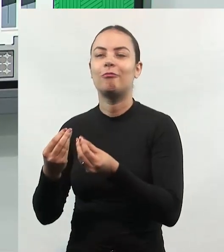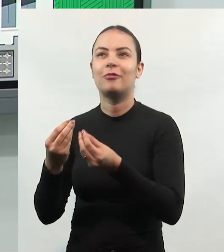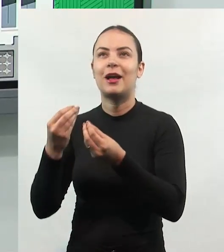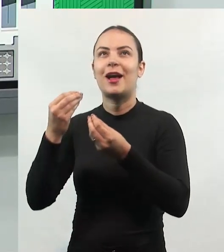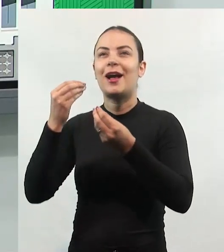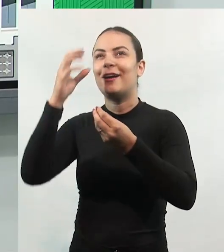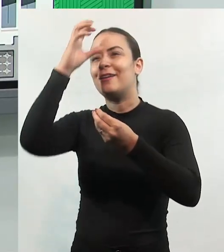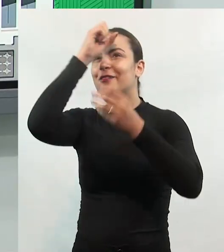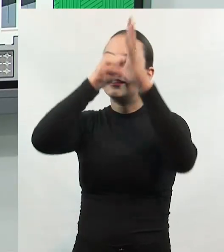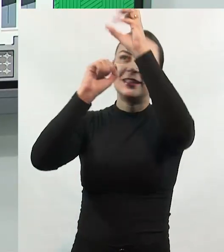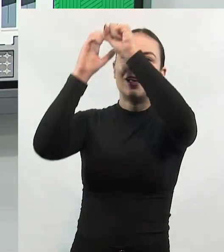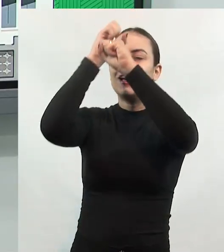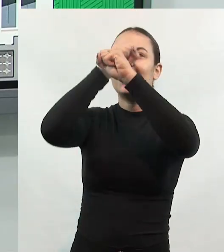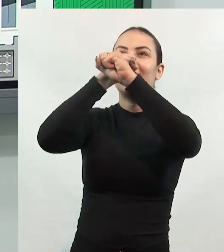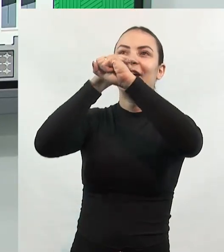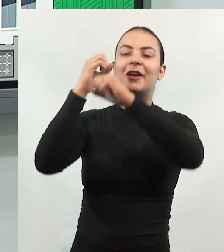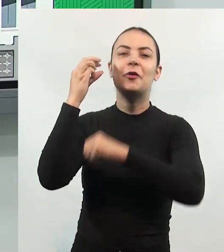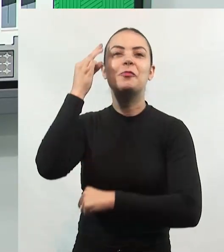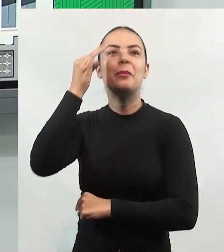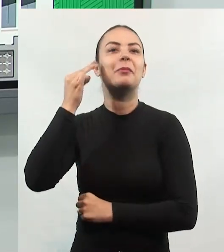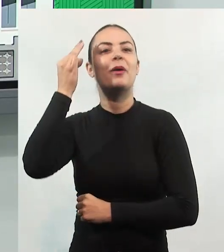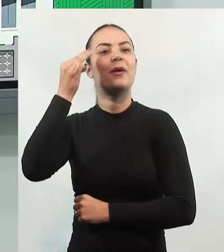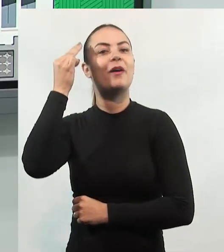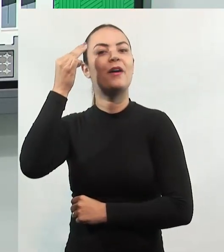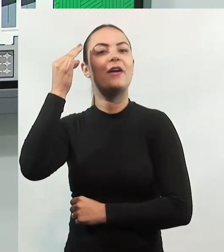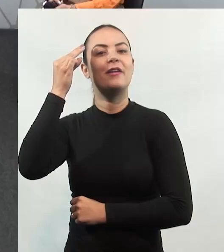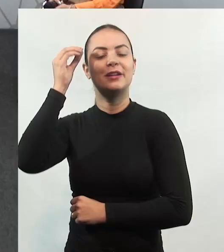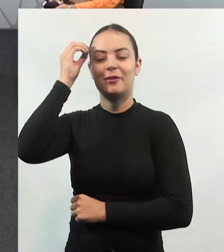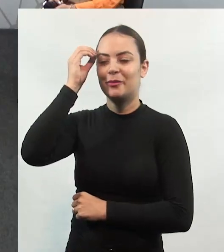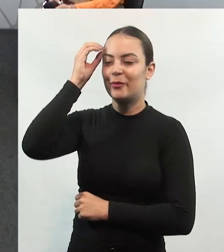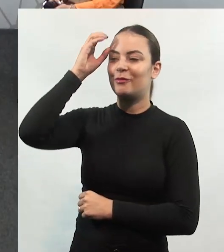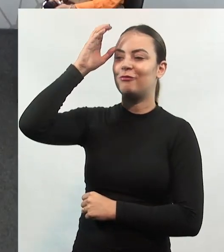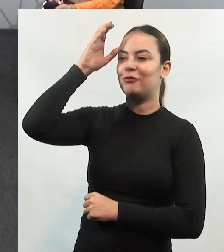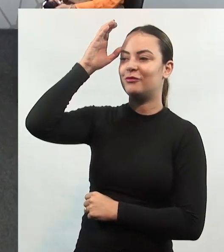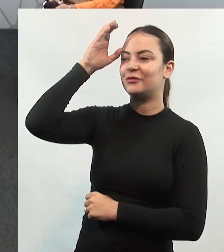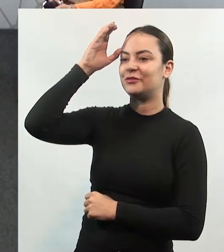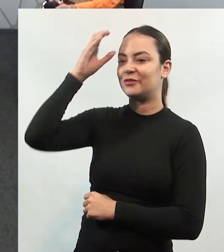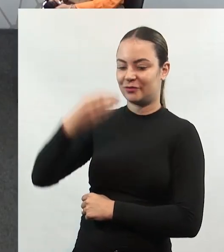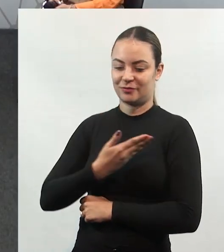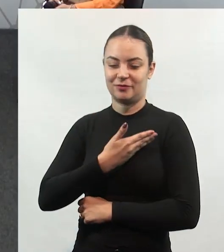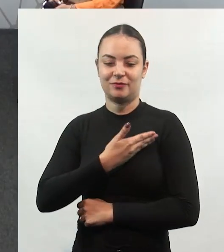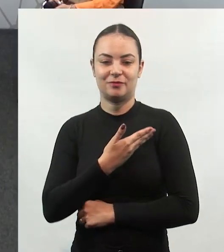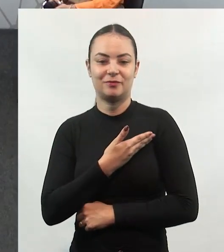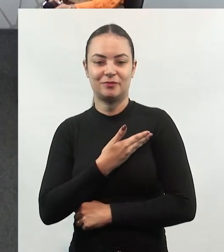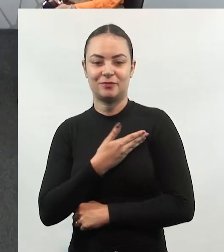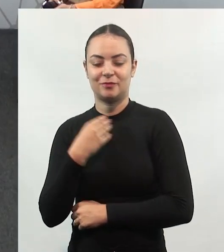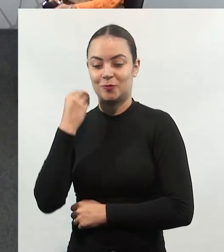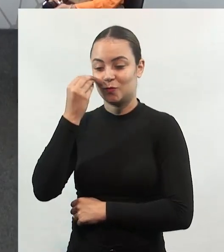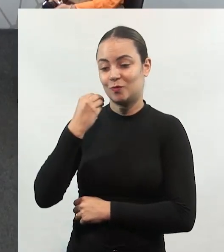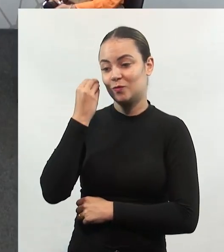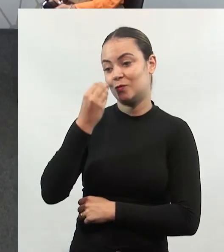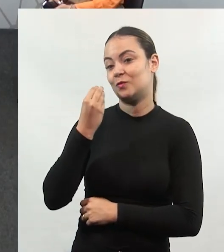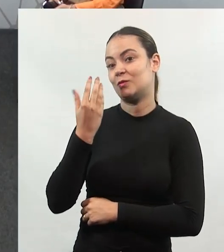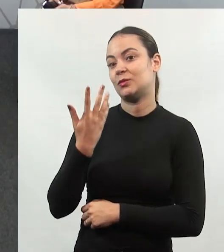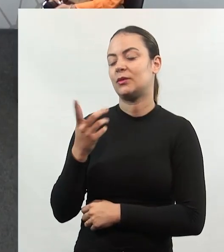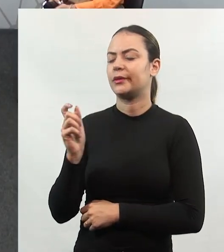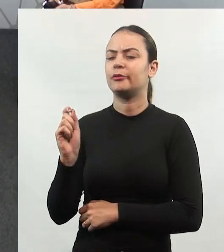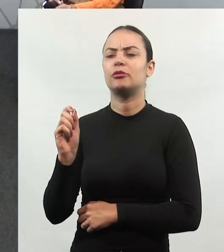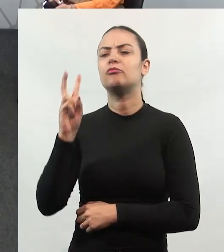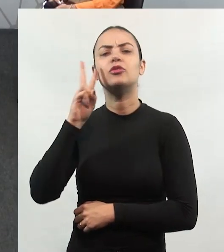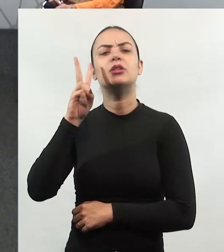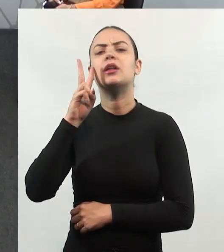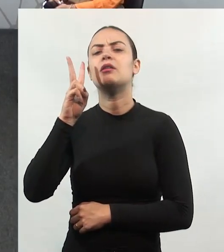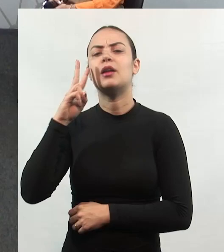Do que você lembra desse período que te marcou? Sobre as disciplinas, lembra de alguma